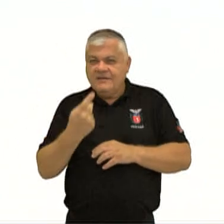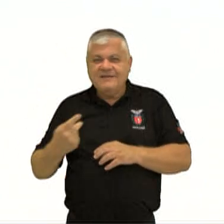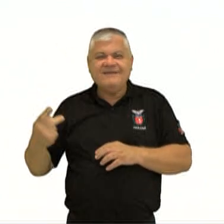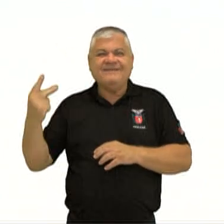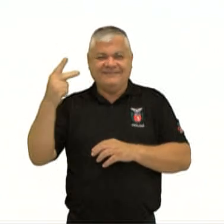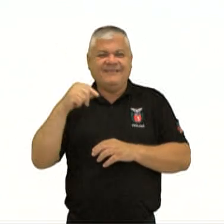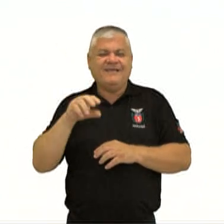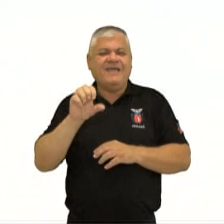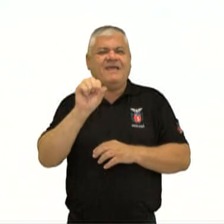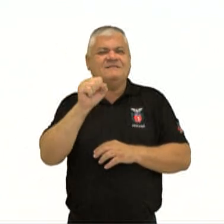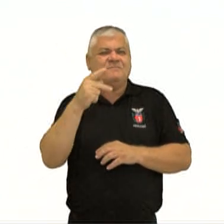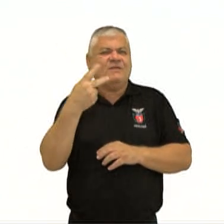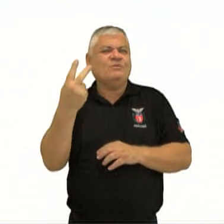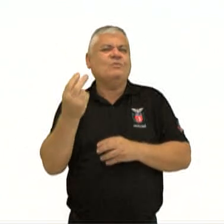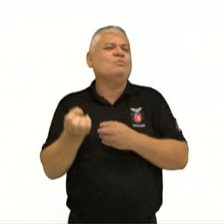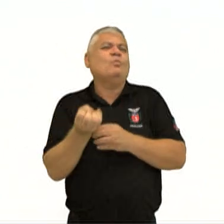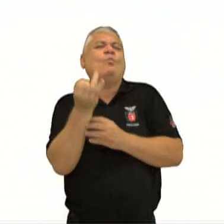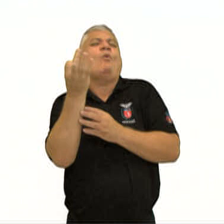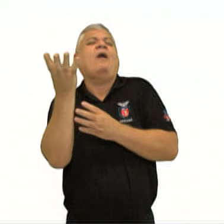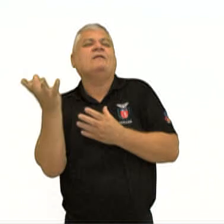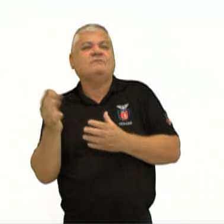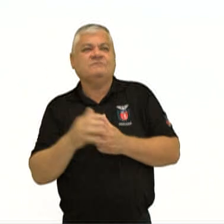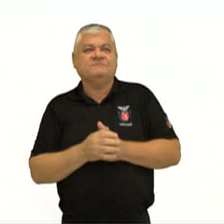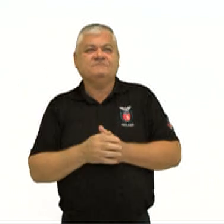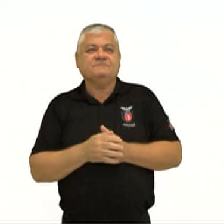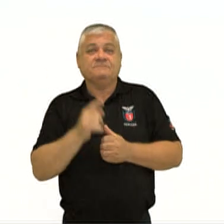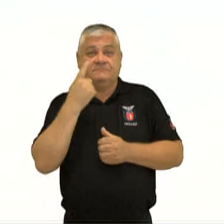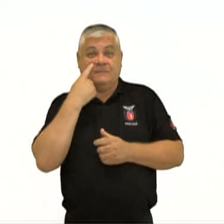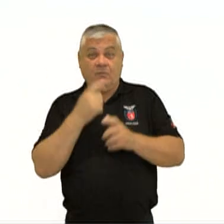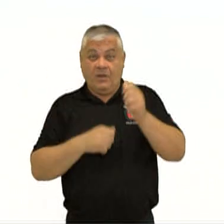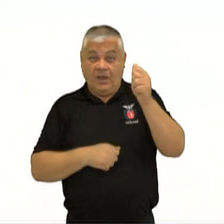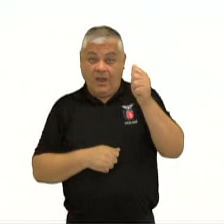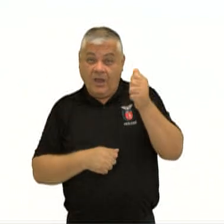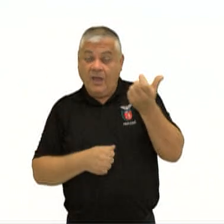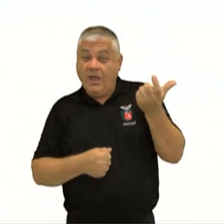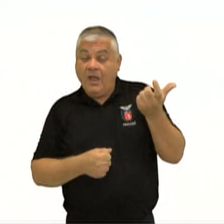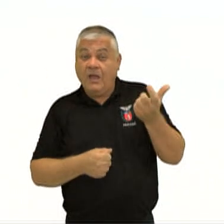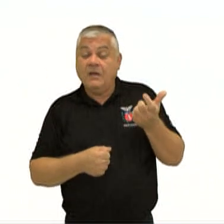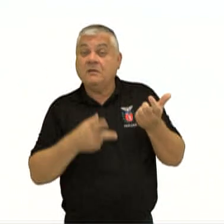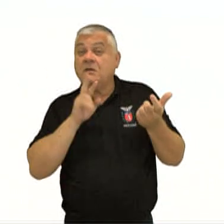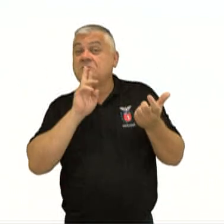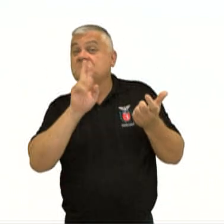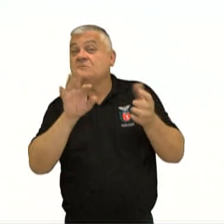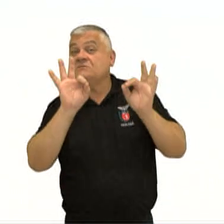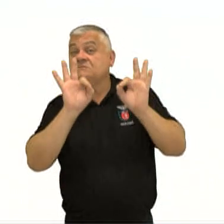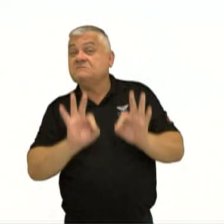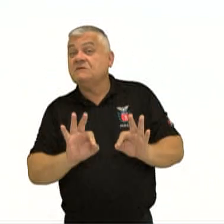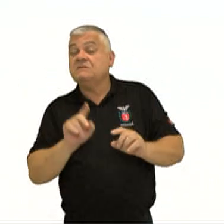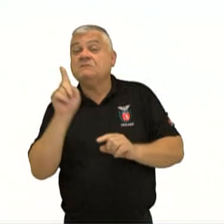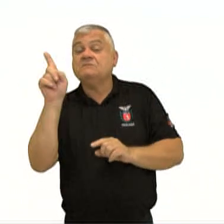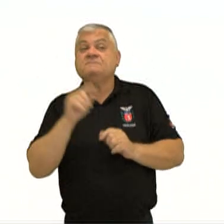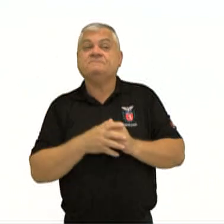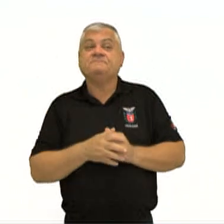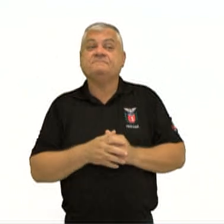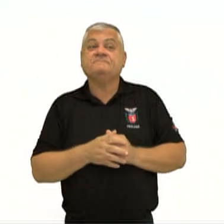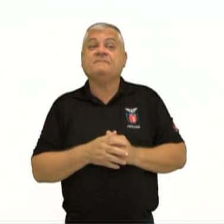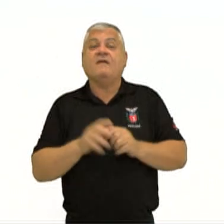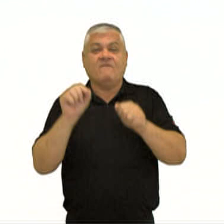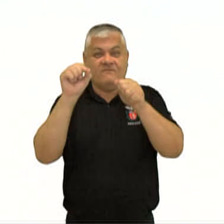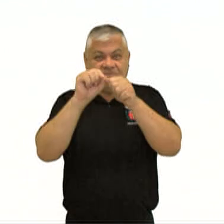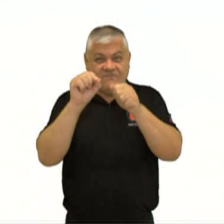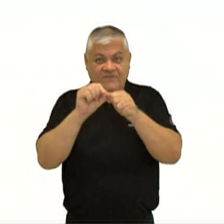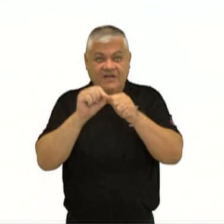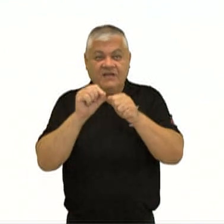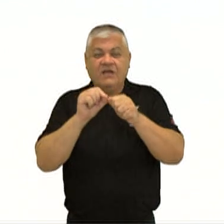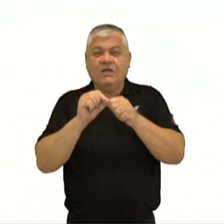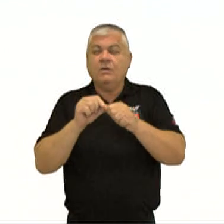sp2, sp, ele está falando a respeito de hibridização, tá ok? Então aqui qual é a regrinha aqui, qual a dica?